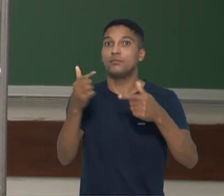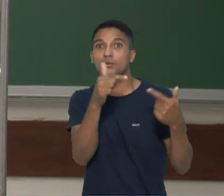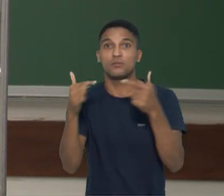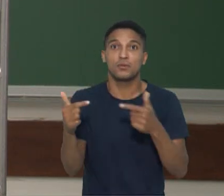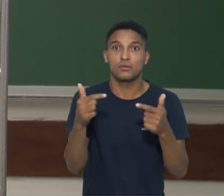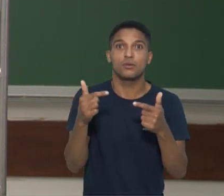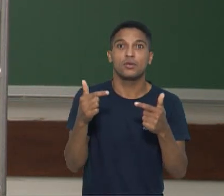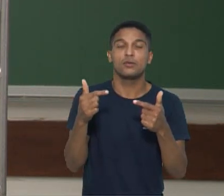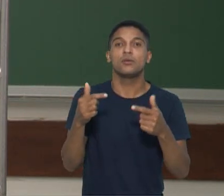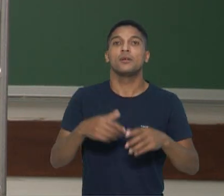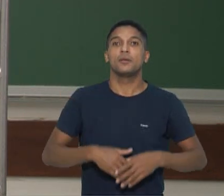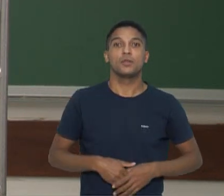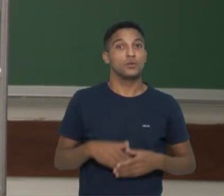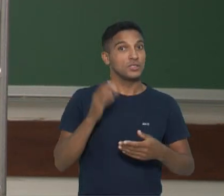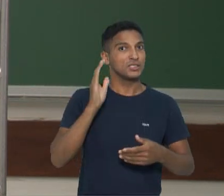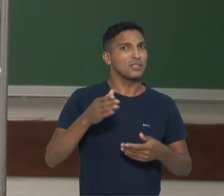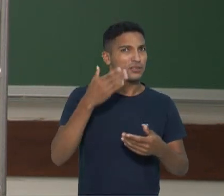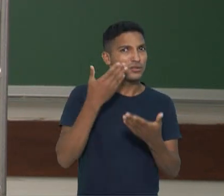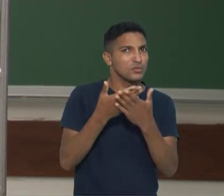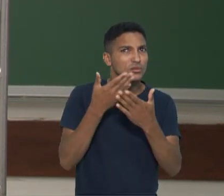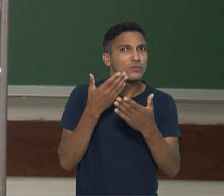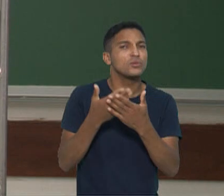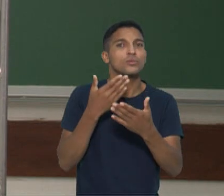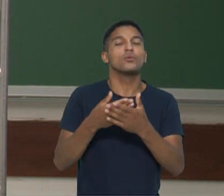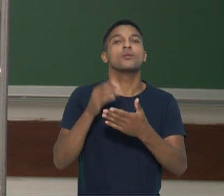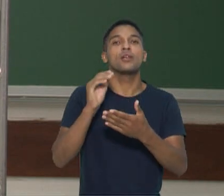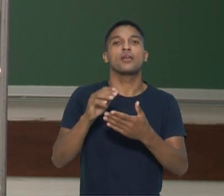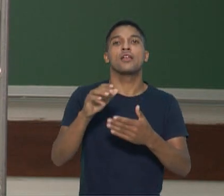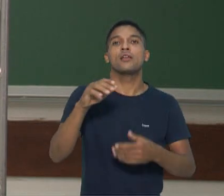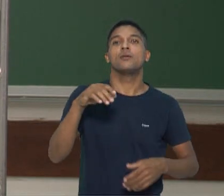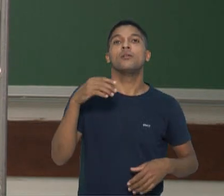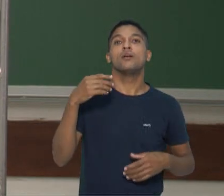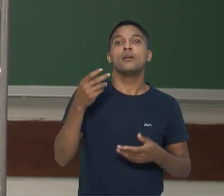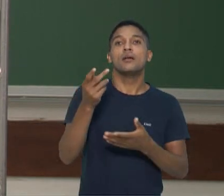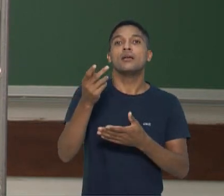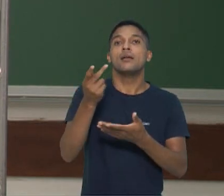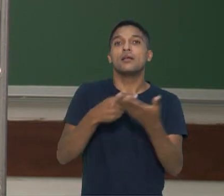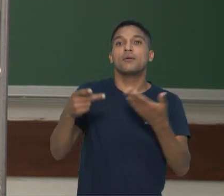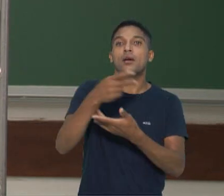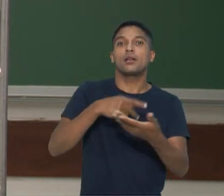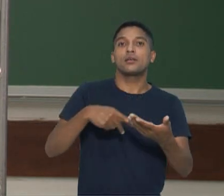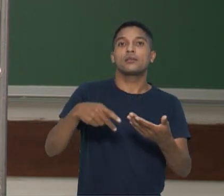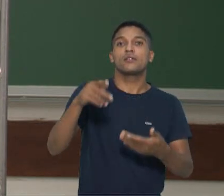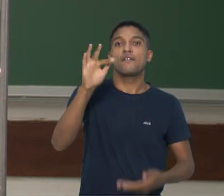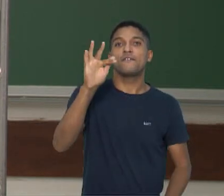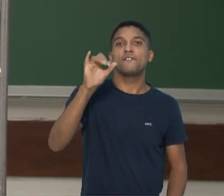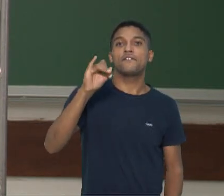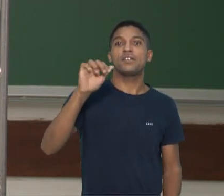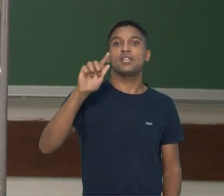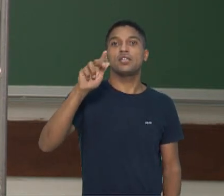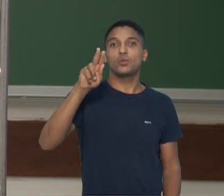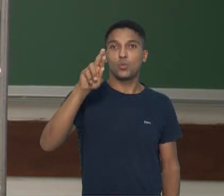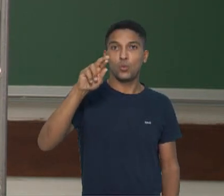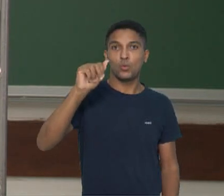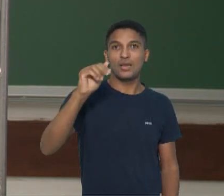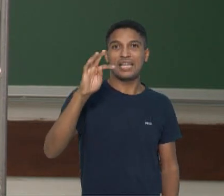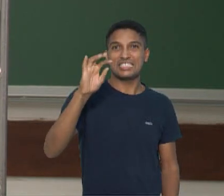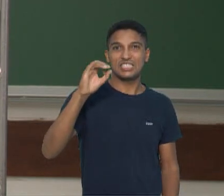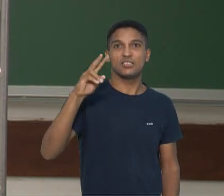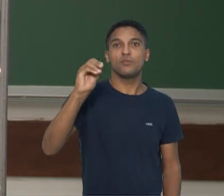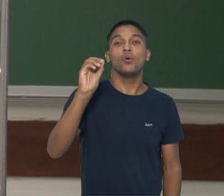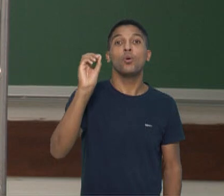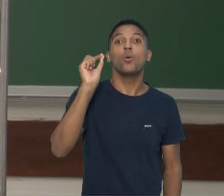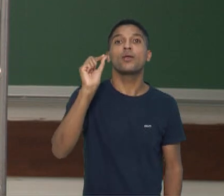sobre o figurativo. Então, né, então, figurativo é sempre quando a gente reconhece elementos da realidade, objetos e tudo